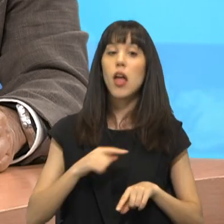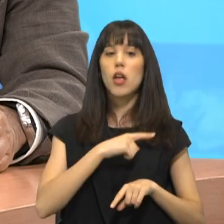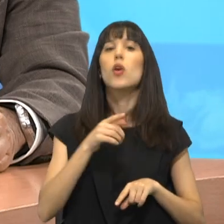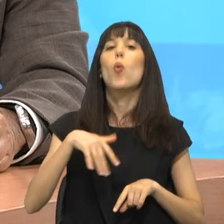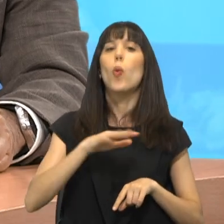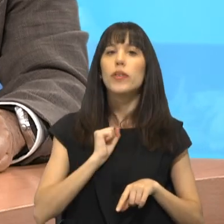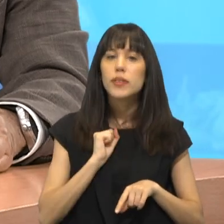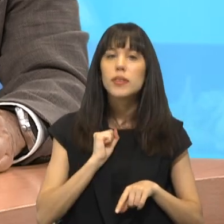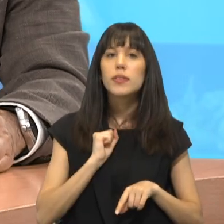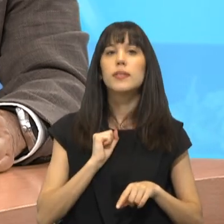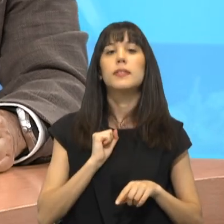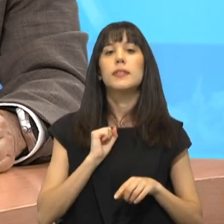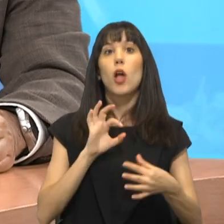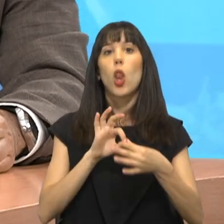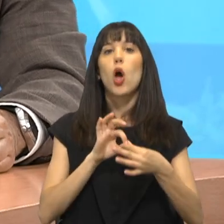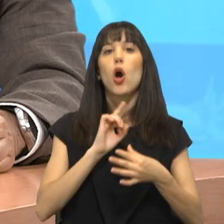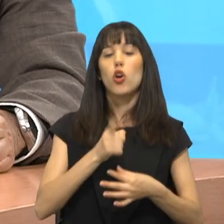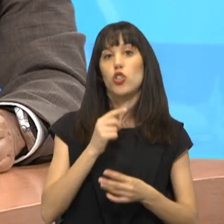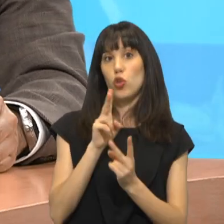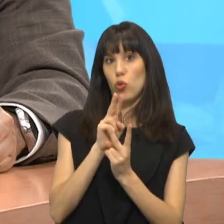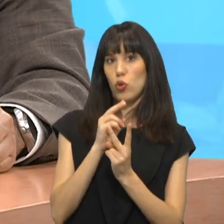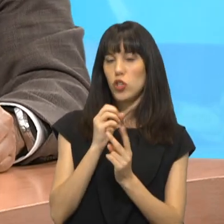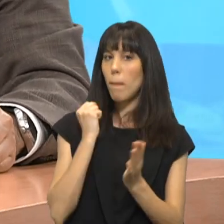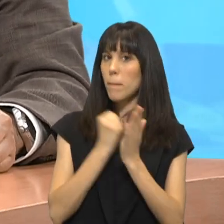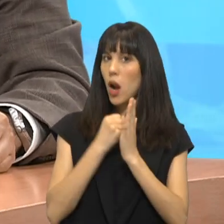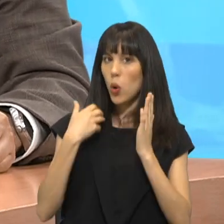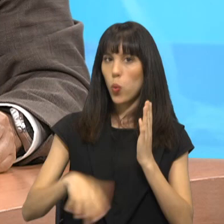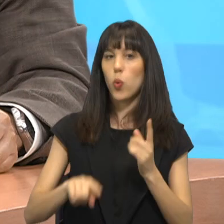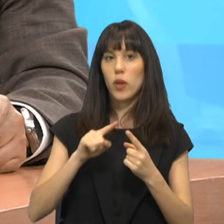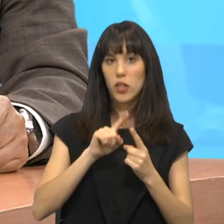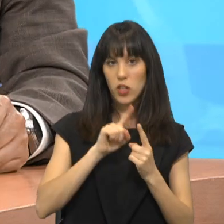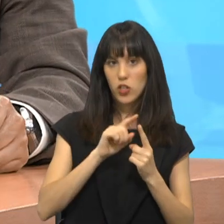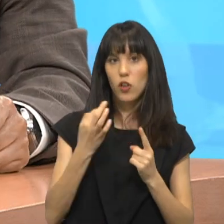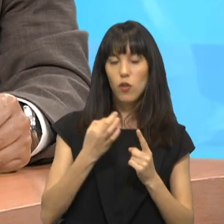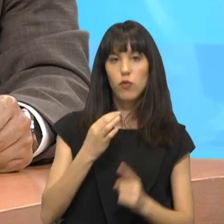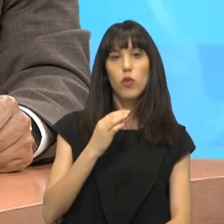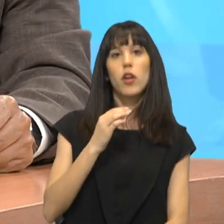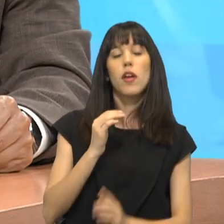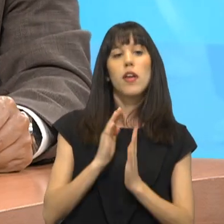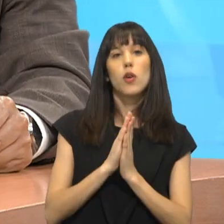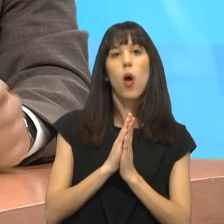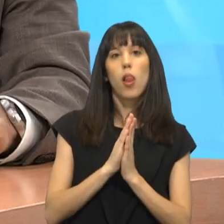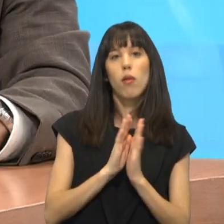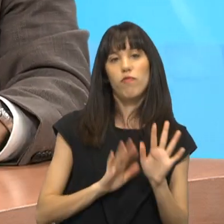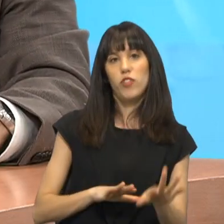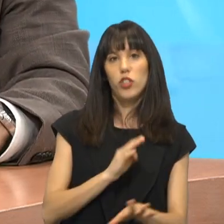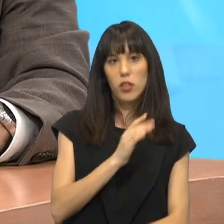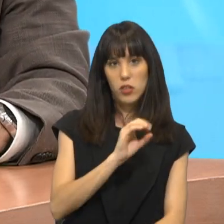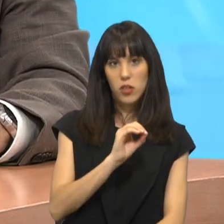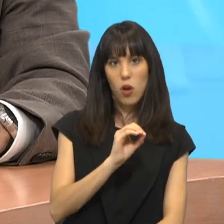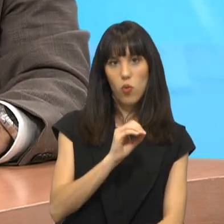Elas encontram-se, exatamente, há dois acontecimentos marcantes, a vigília de São Domingos, em